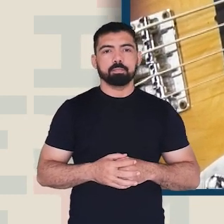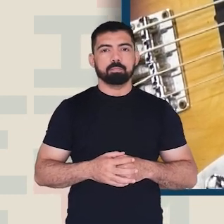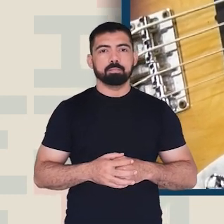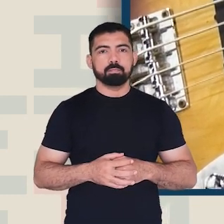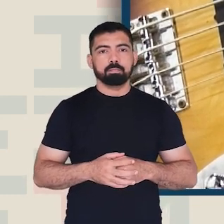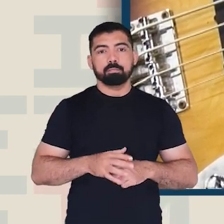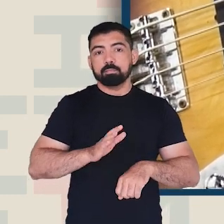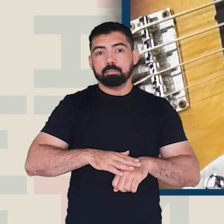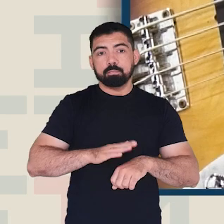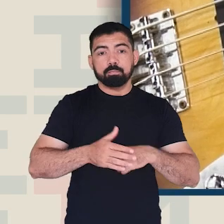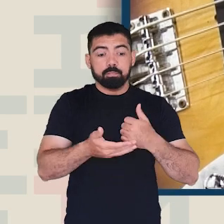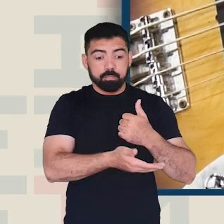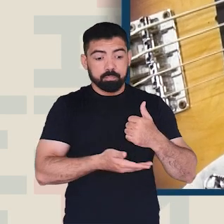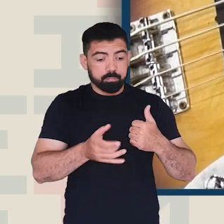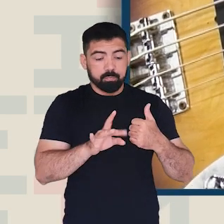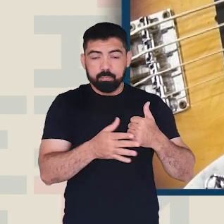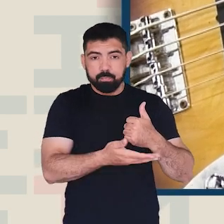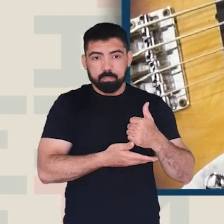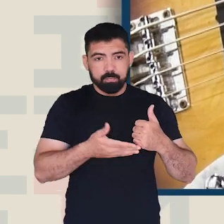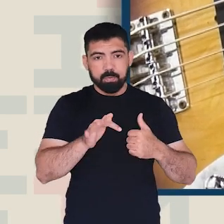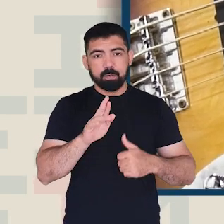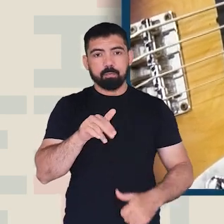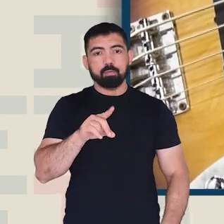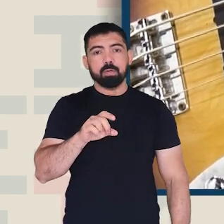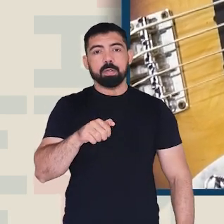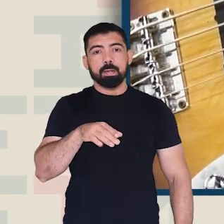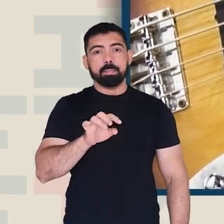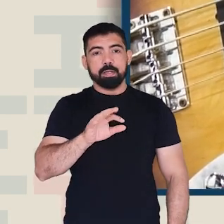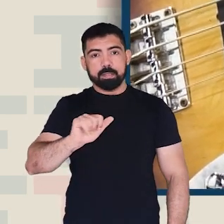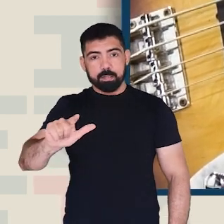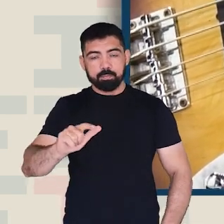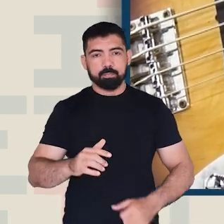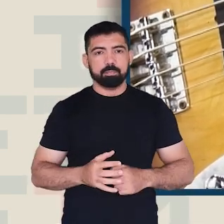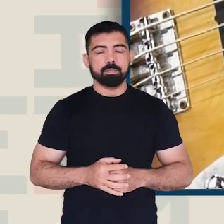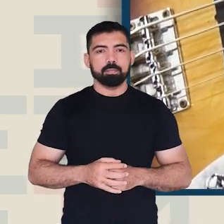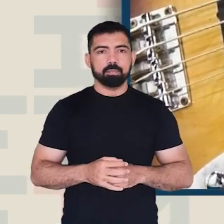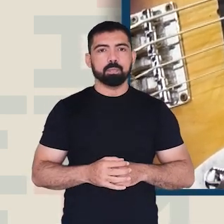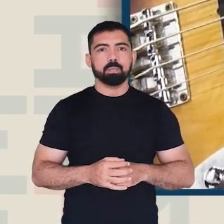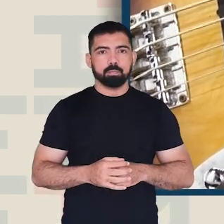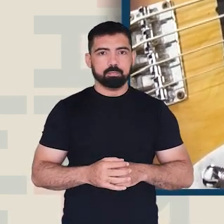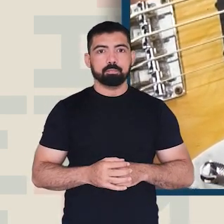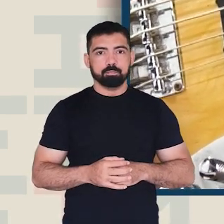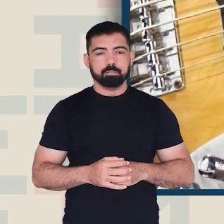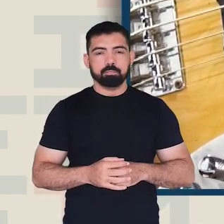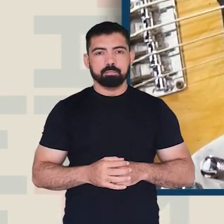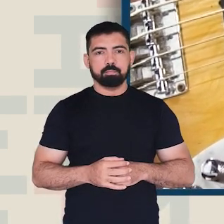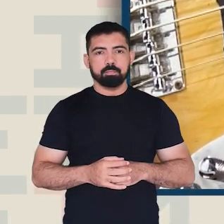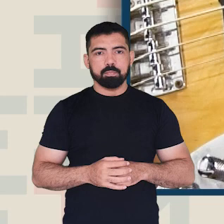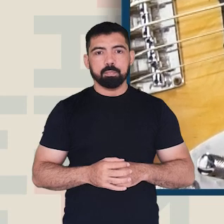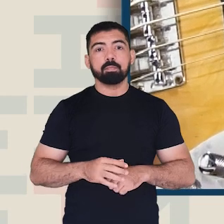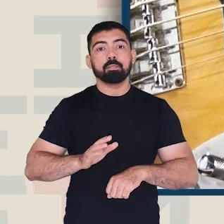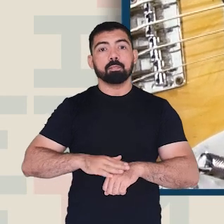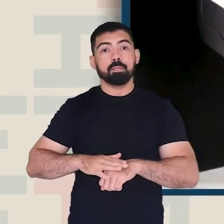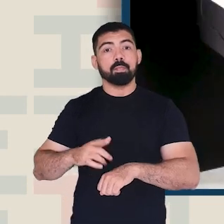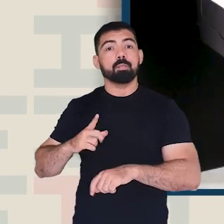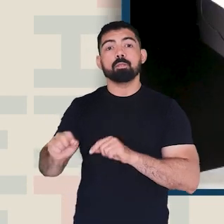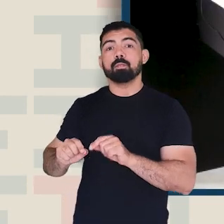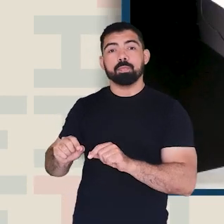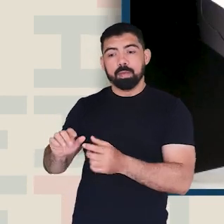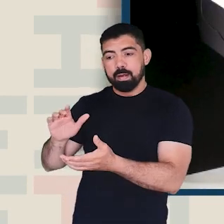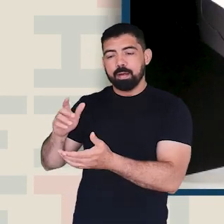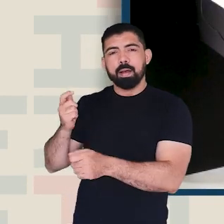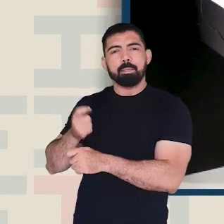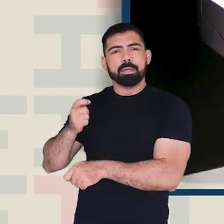eu estou apenas na fundamental, ok? Estou fazendo esse groove aqui, algo a bateria tocando,